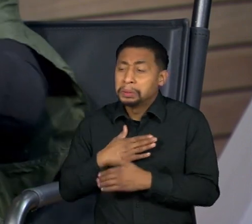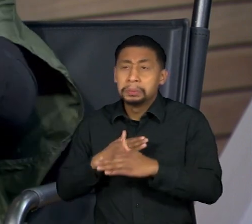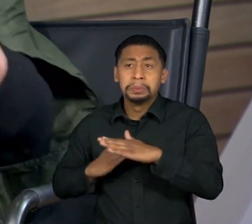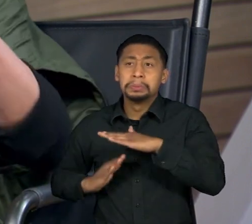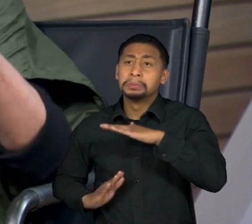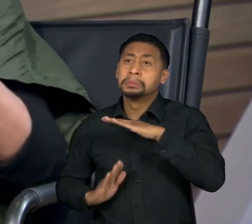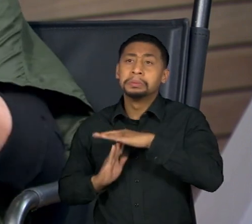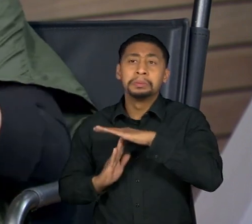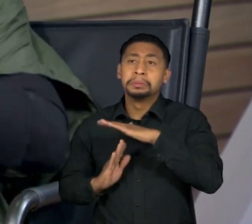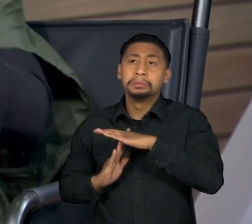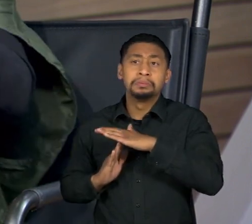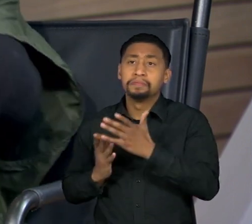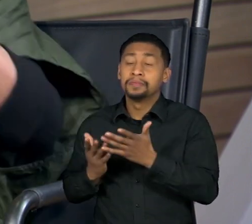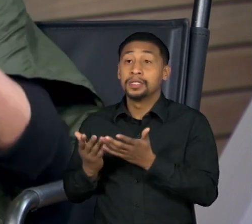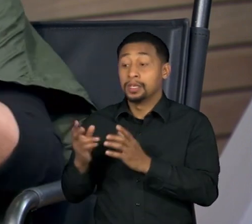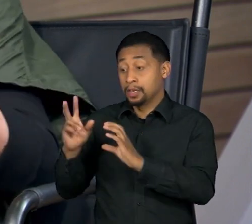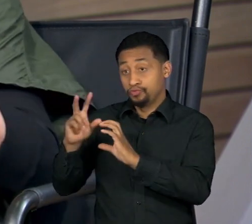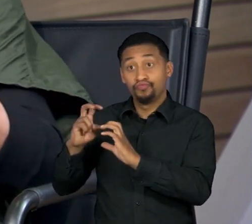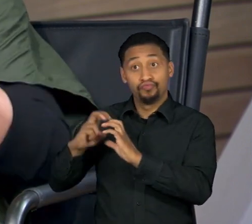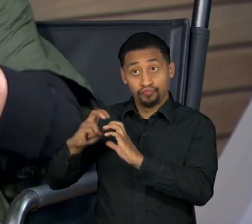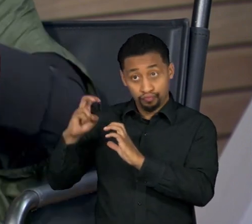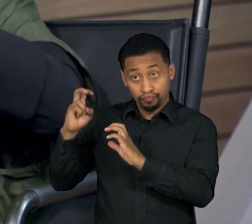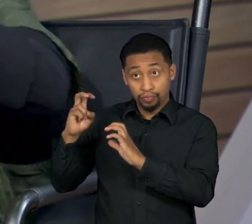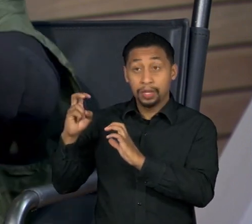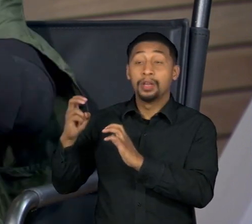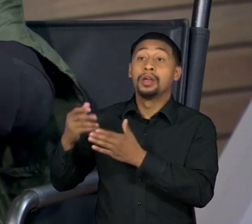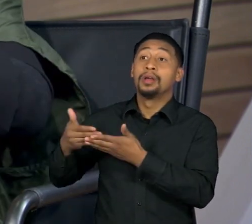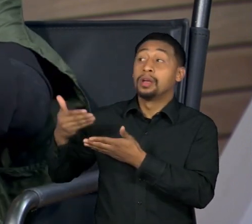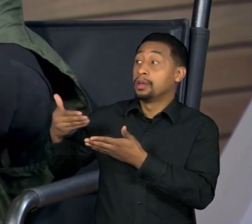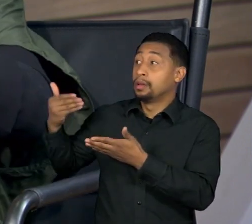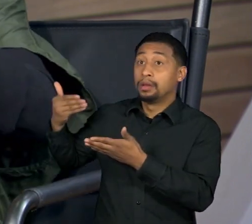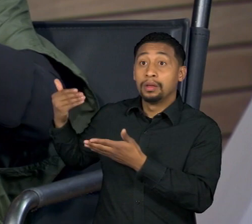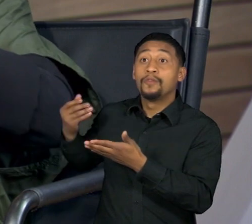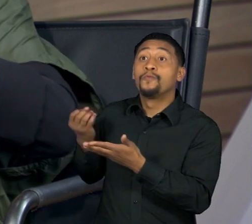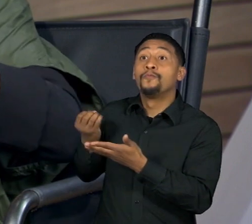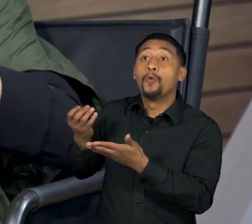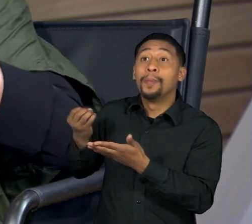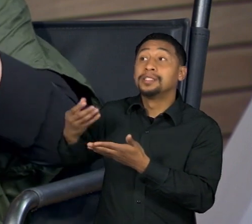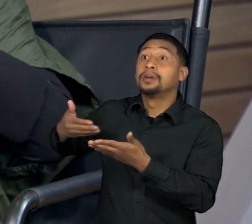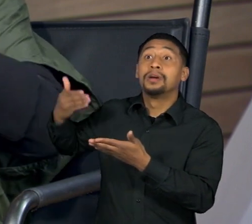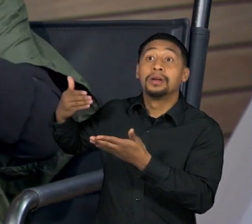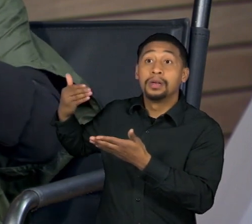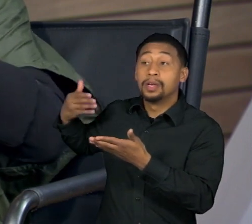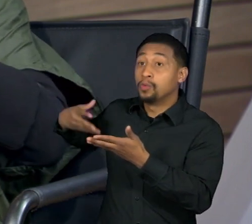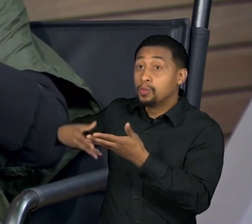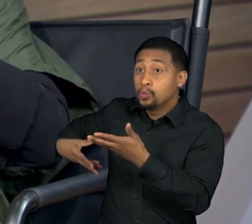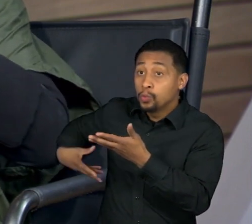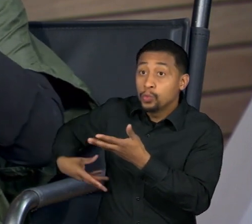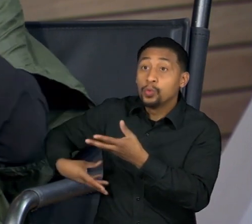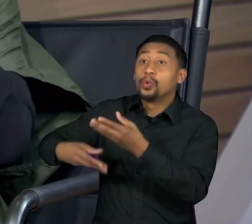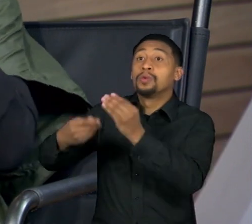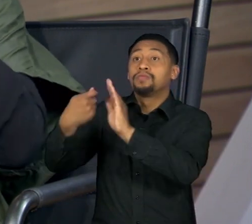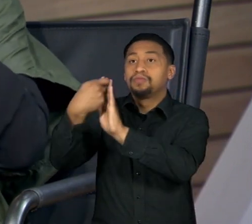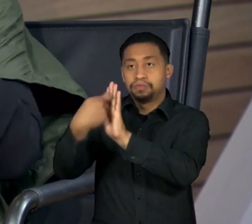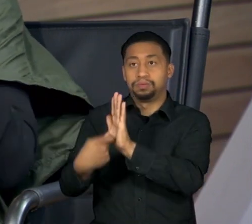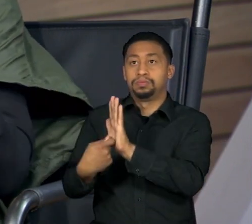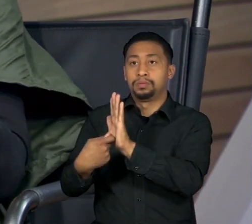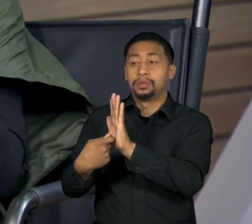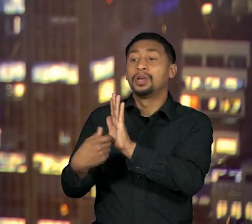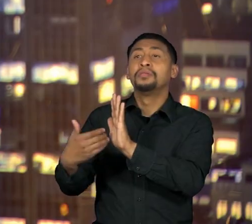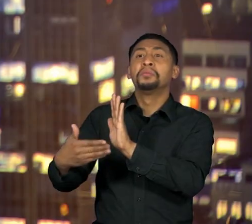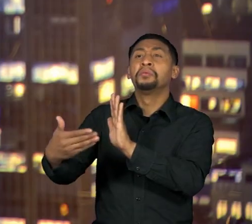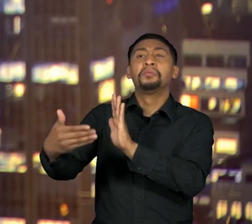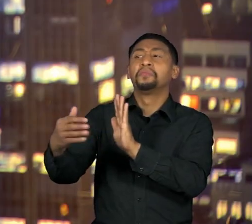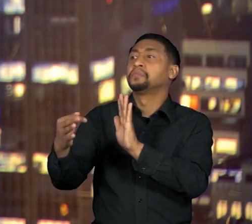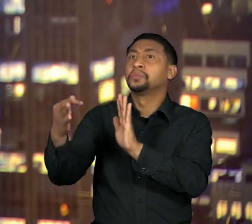do que já foi dito, do que existe, na média, né? Então, quando você... Não te surpreendeu em